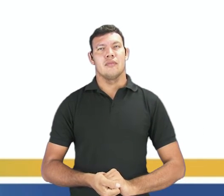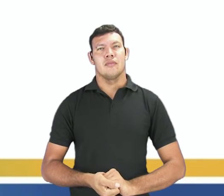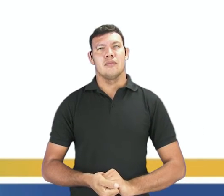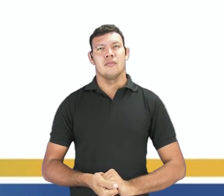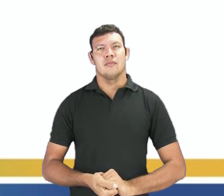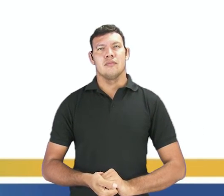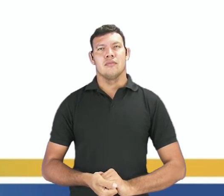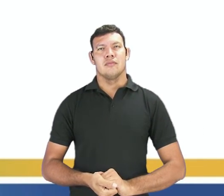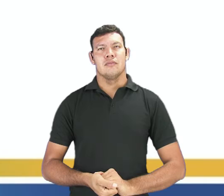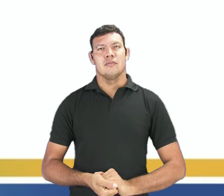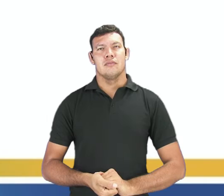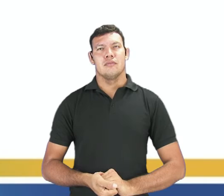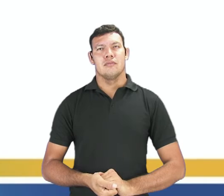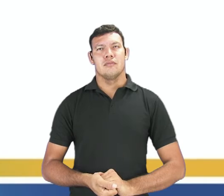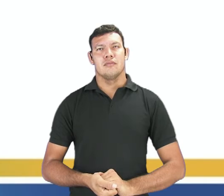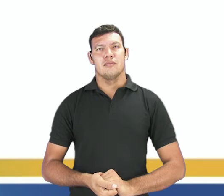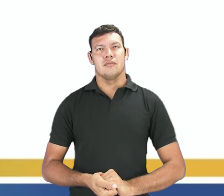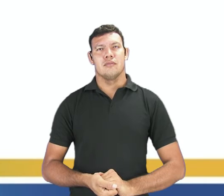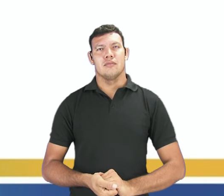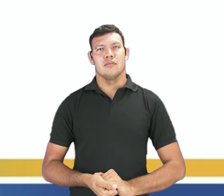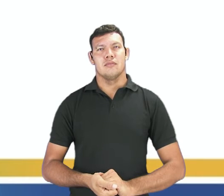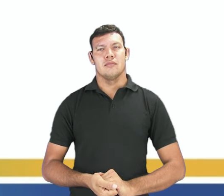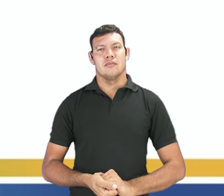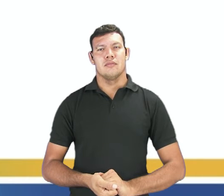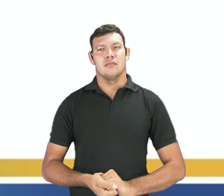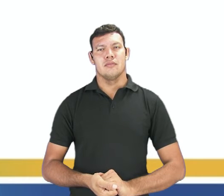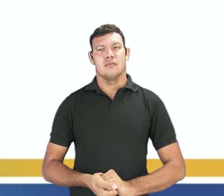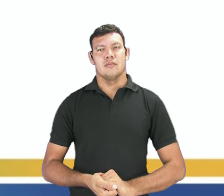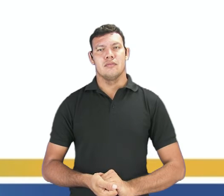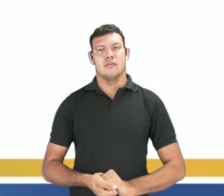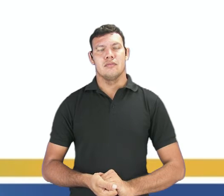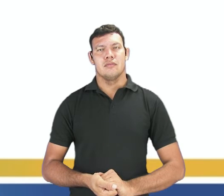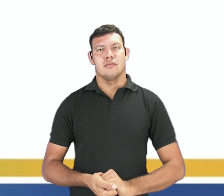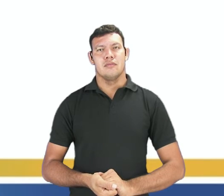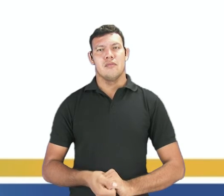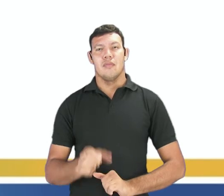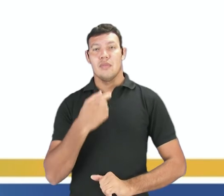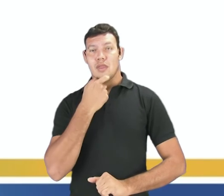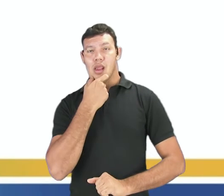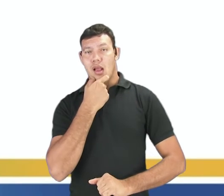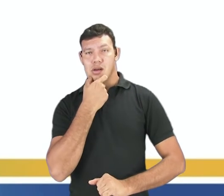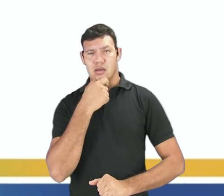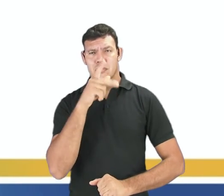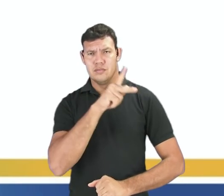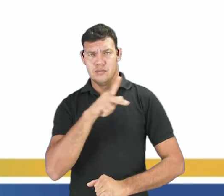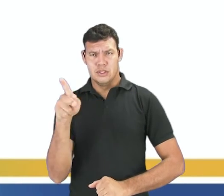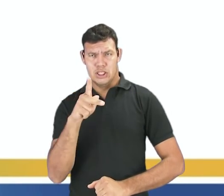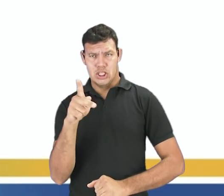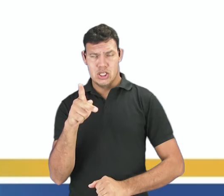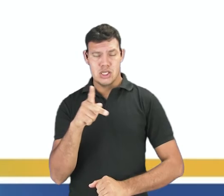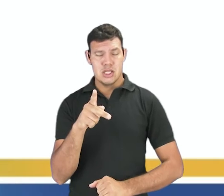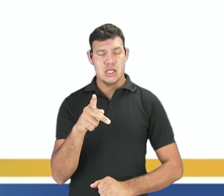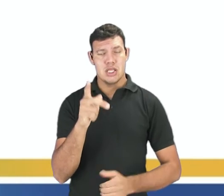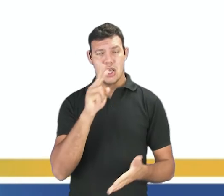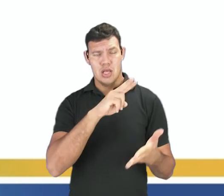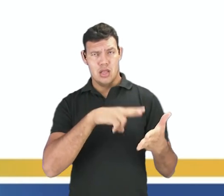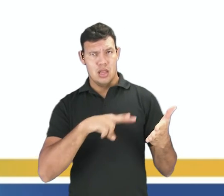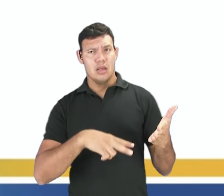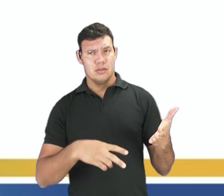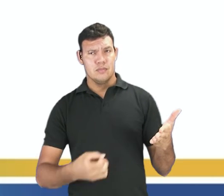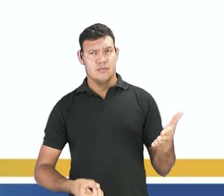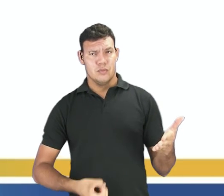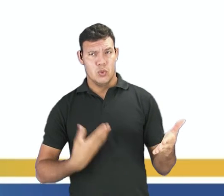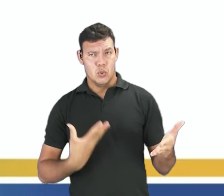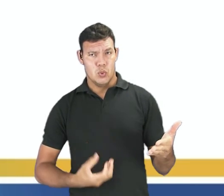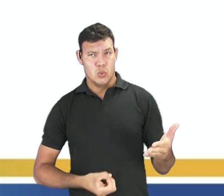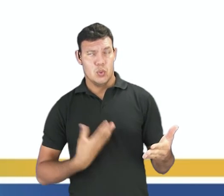roads diverged in a wood, and I took the one less traveled by, and that has made all the difference. Esses são os